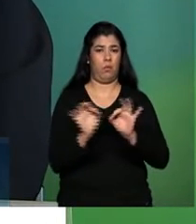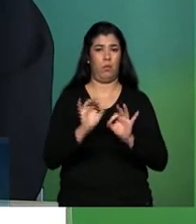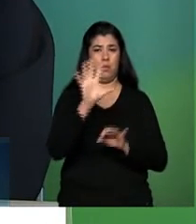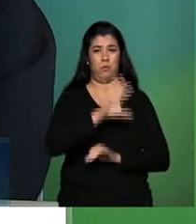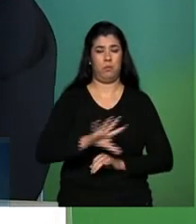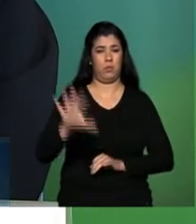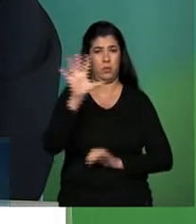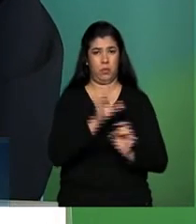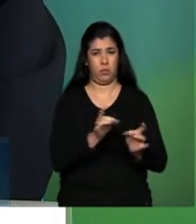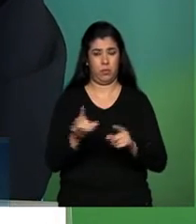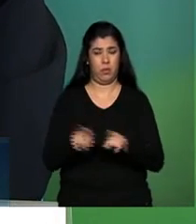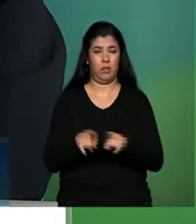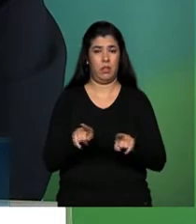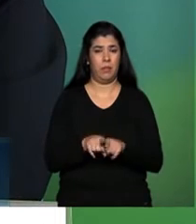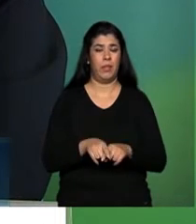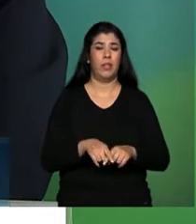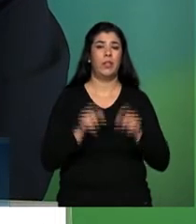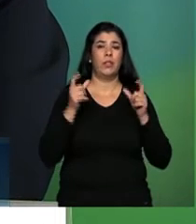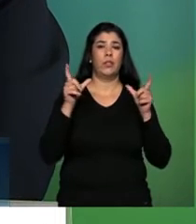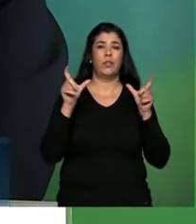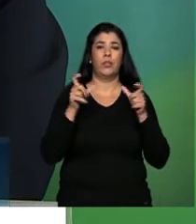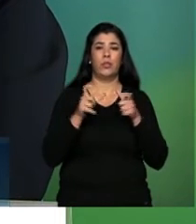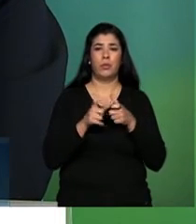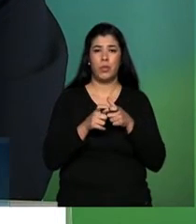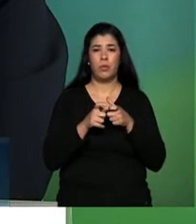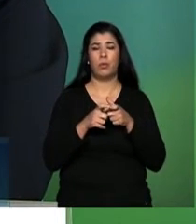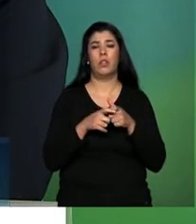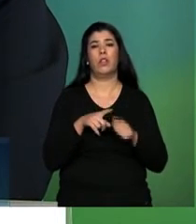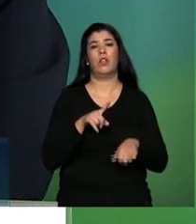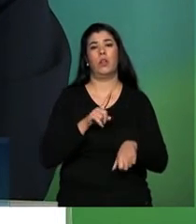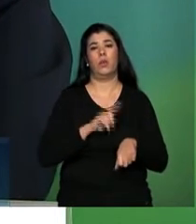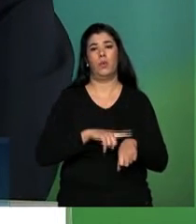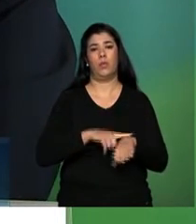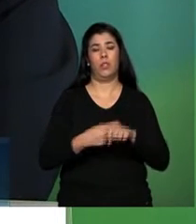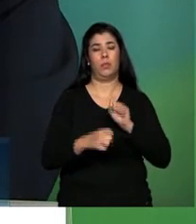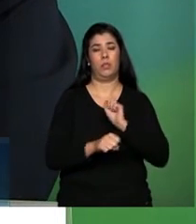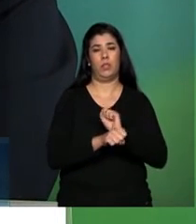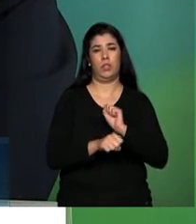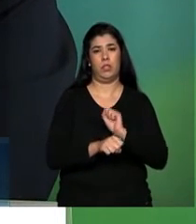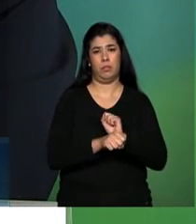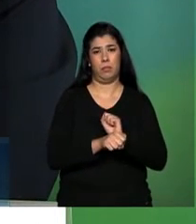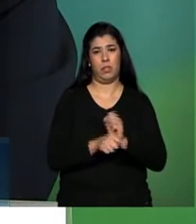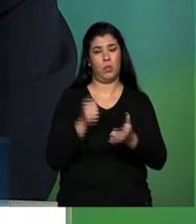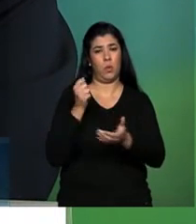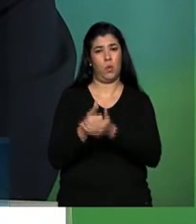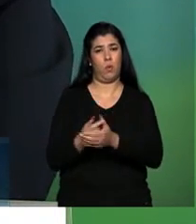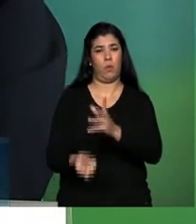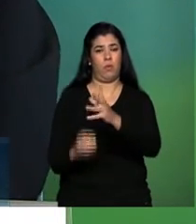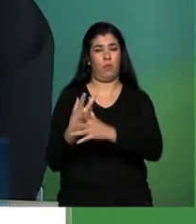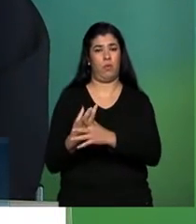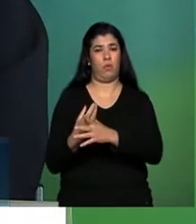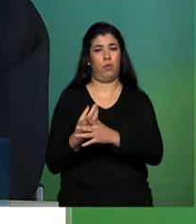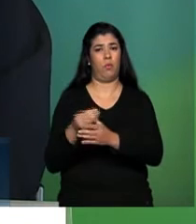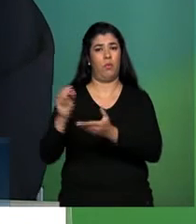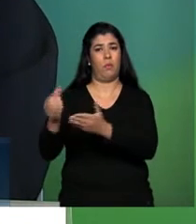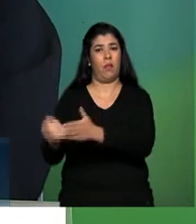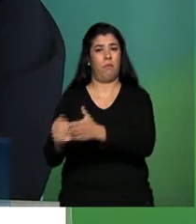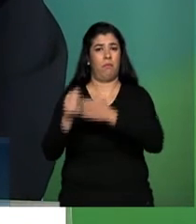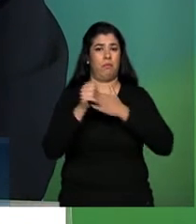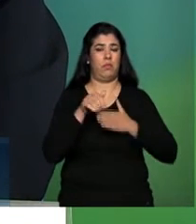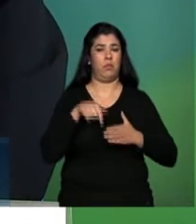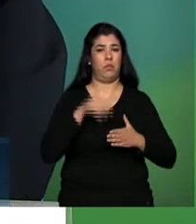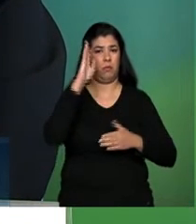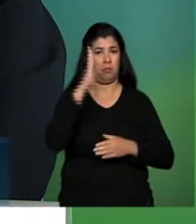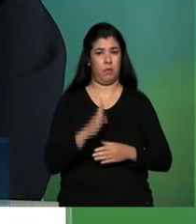também reduzir o tempo de processamento das importações, que hoje é de 17 dias e que nós achamos